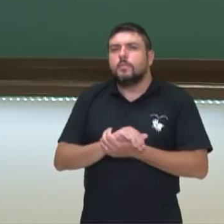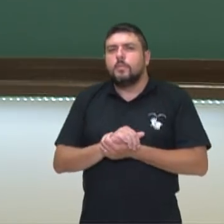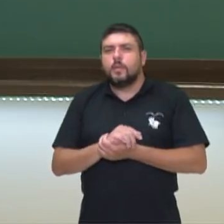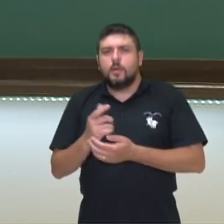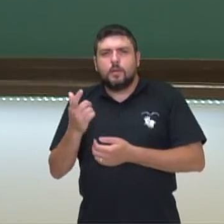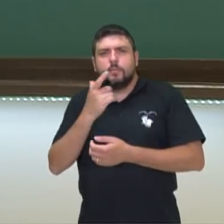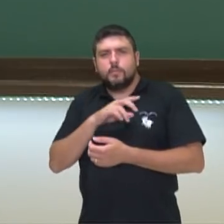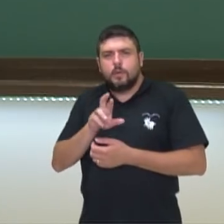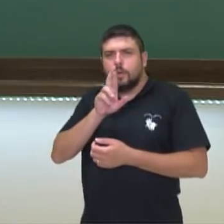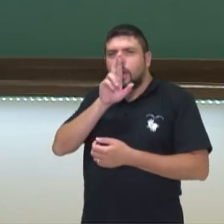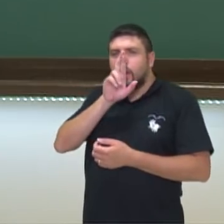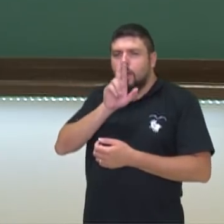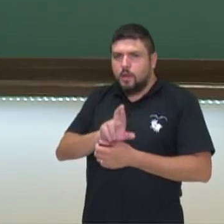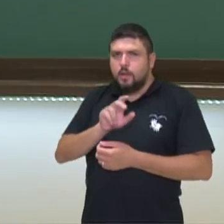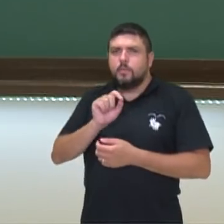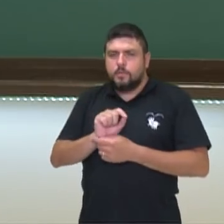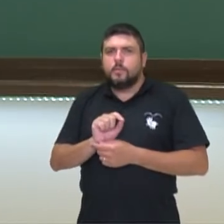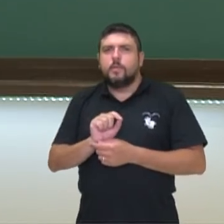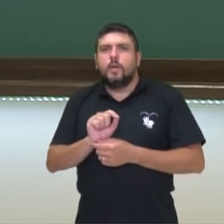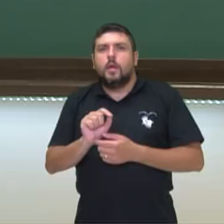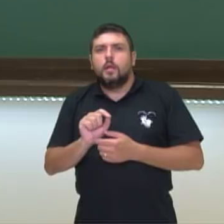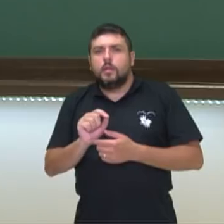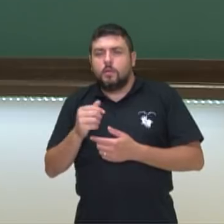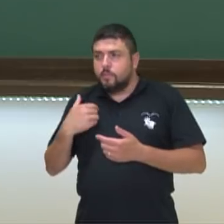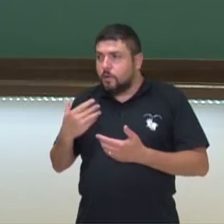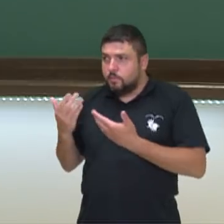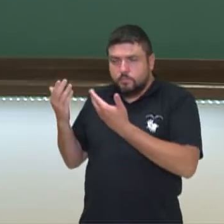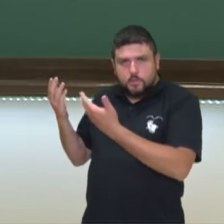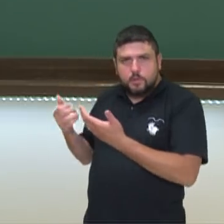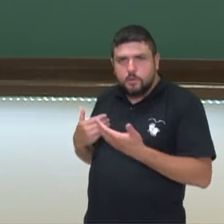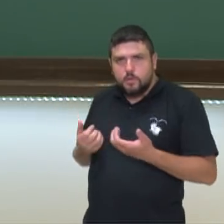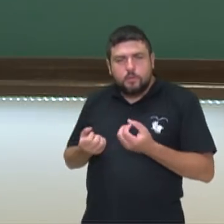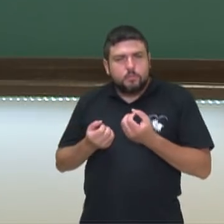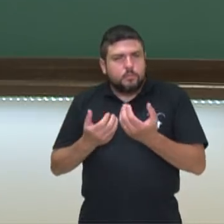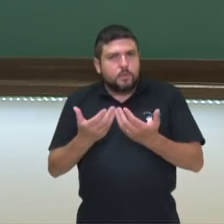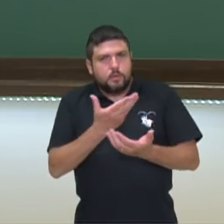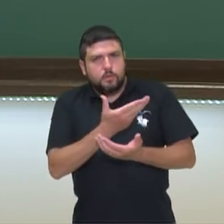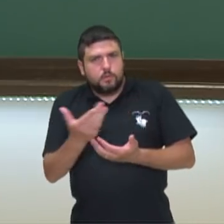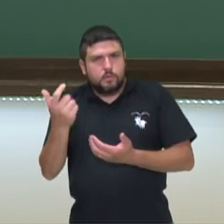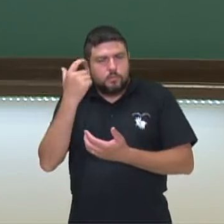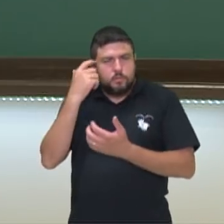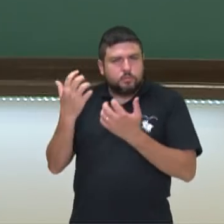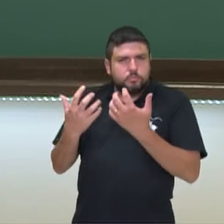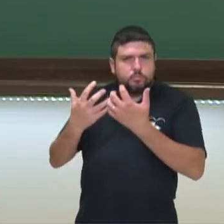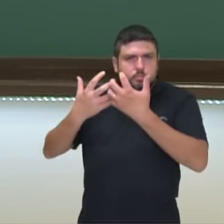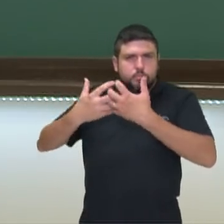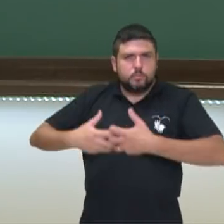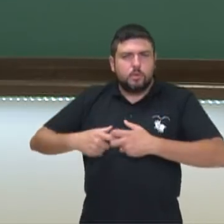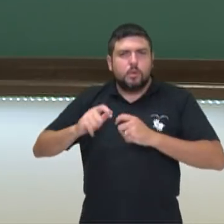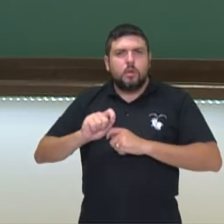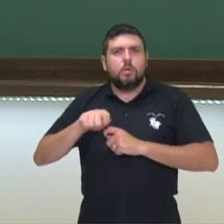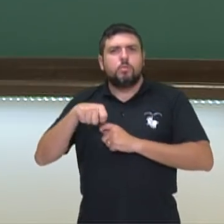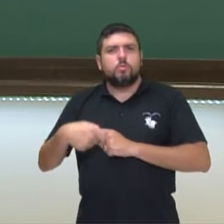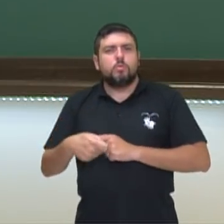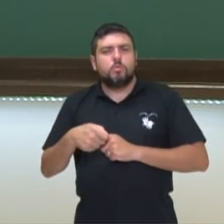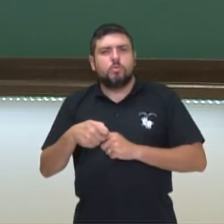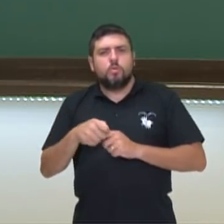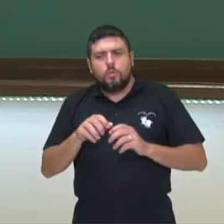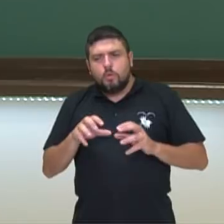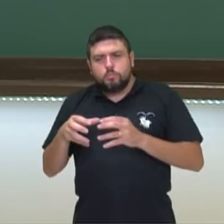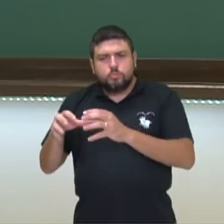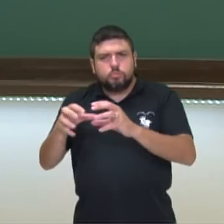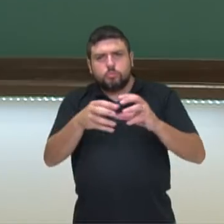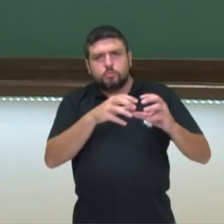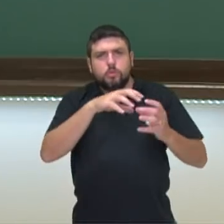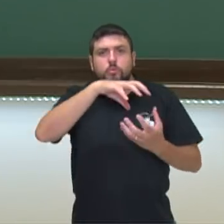Conseguiram responder essa questão aí que nós trouxemos para que vocês pudessem pensar e refletir sobre as organizações mundiais